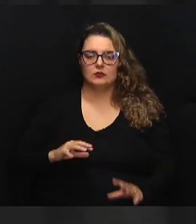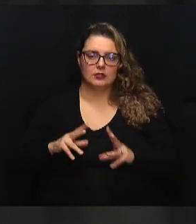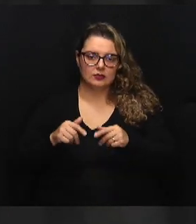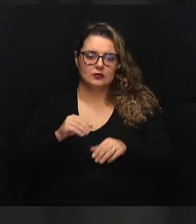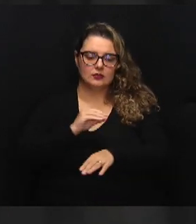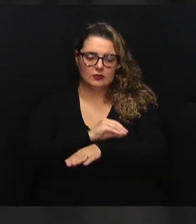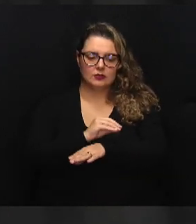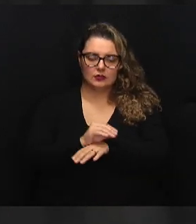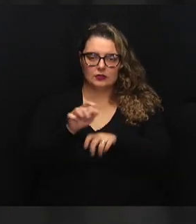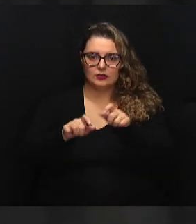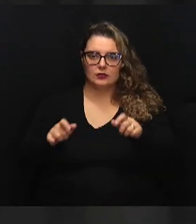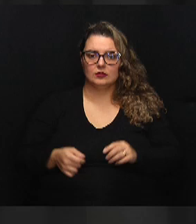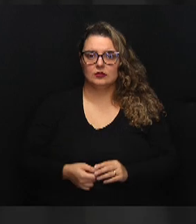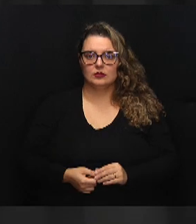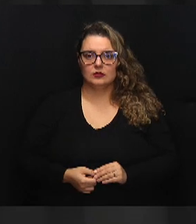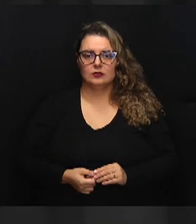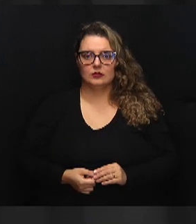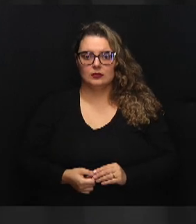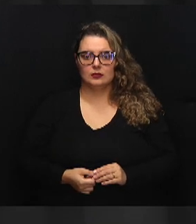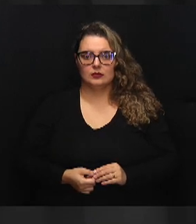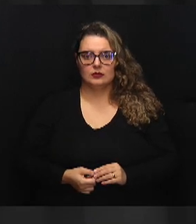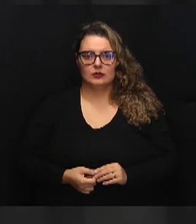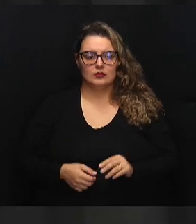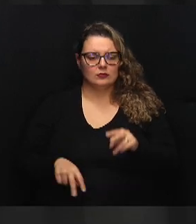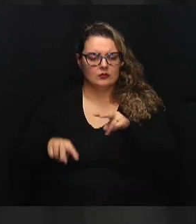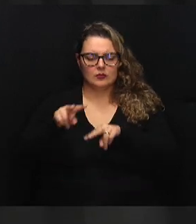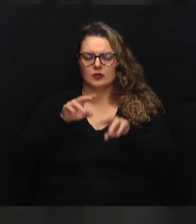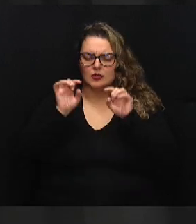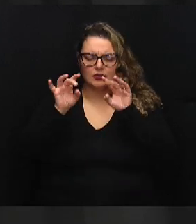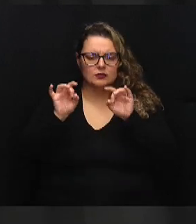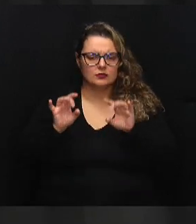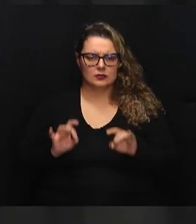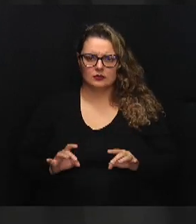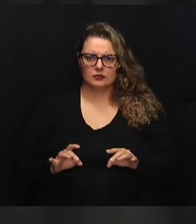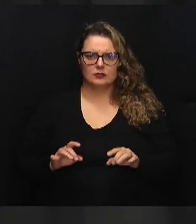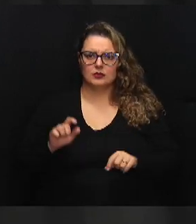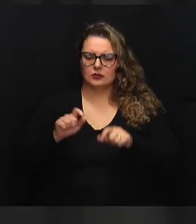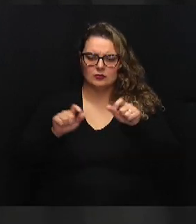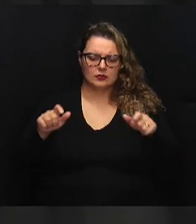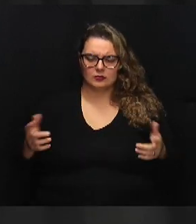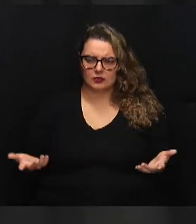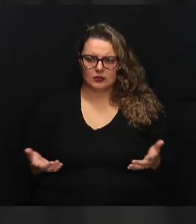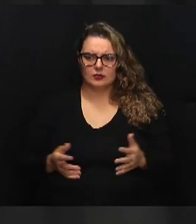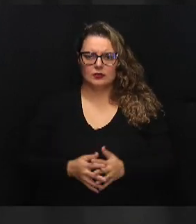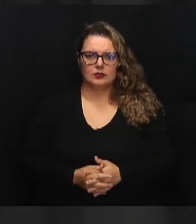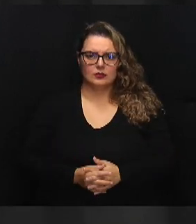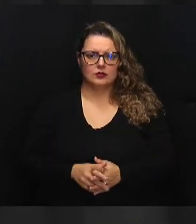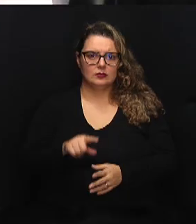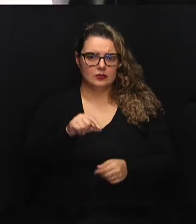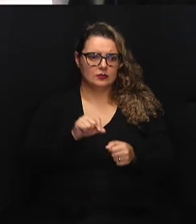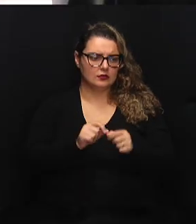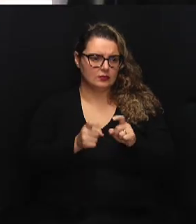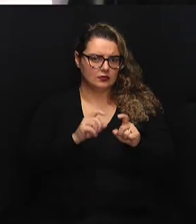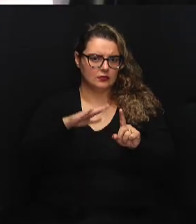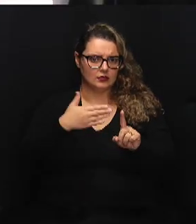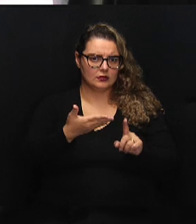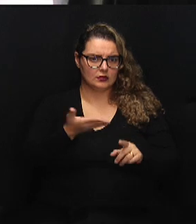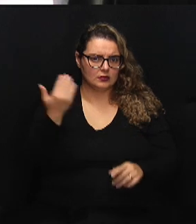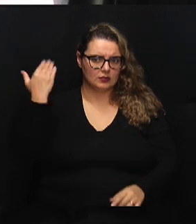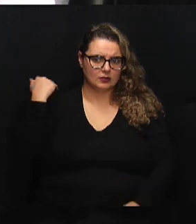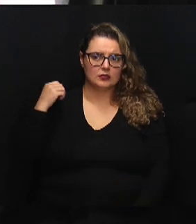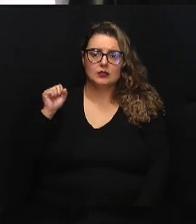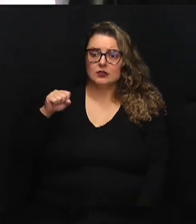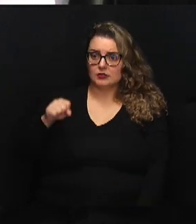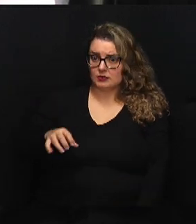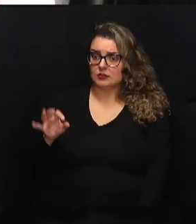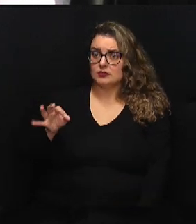cuidado com as pessoas. Mas a gente tem um olhar específico, especial para esse pessoal. Você fez até uma solene lá esses tempos atrás?